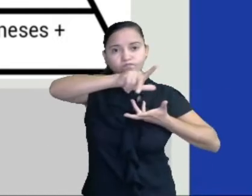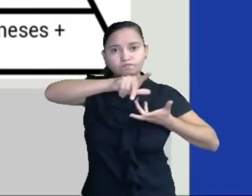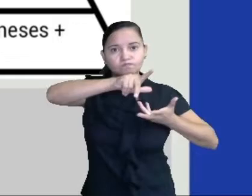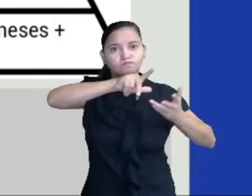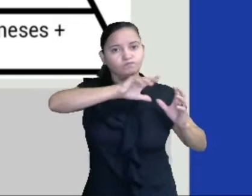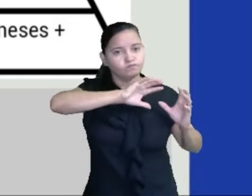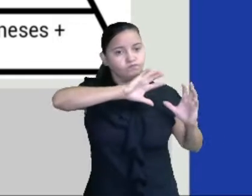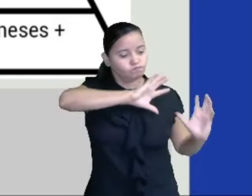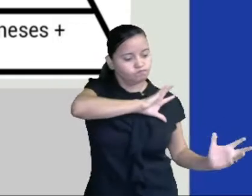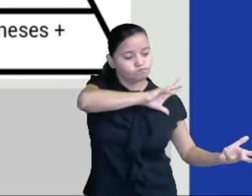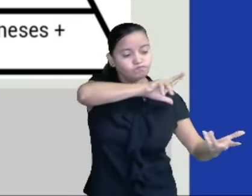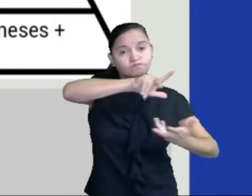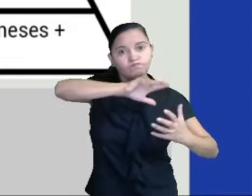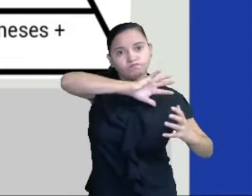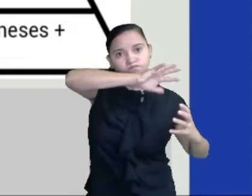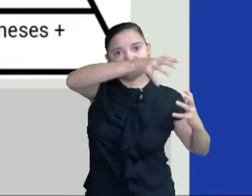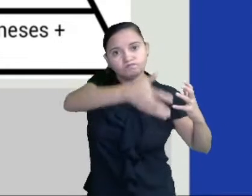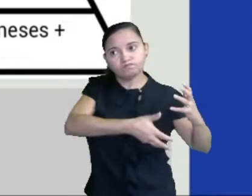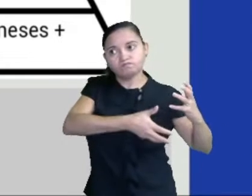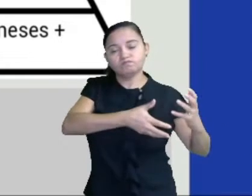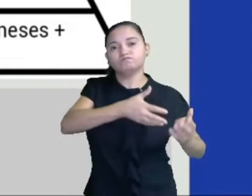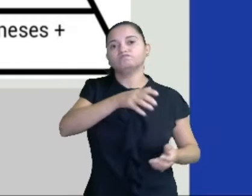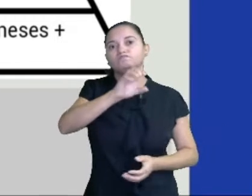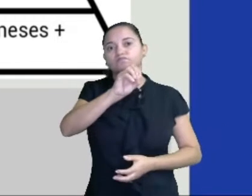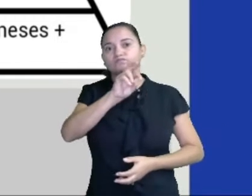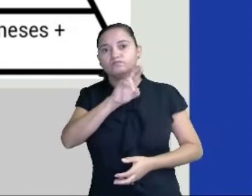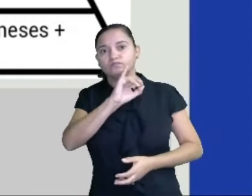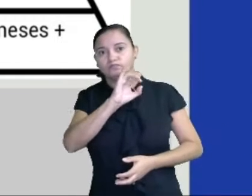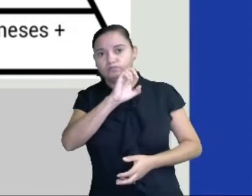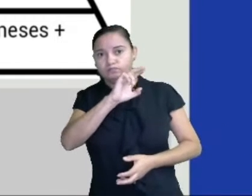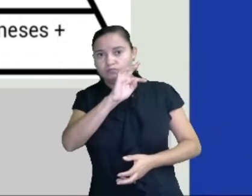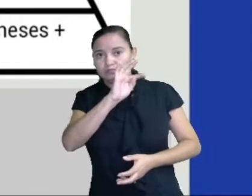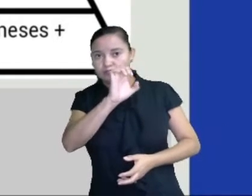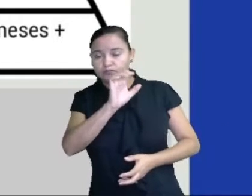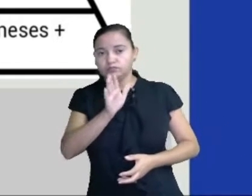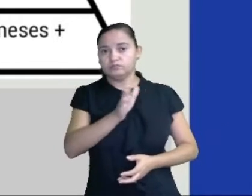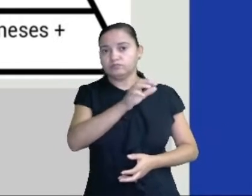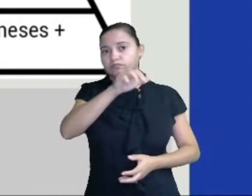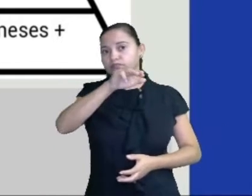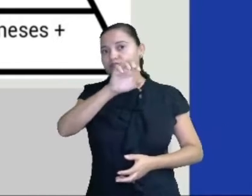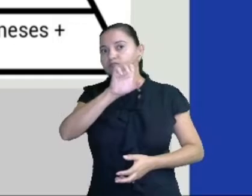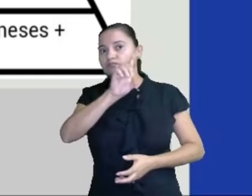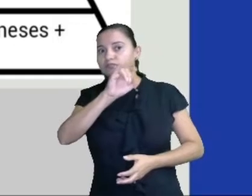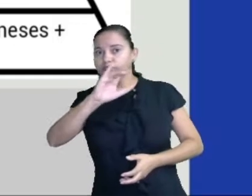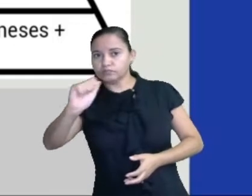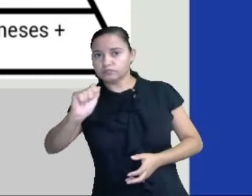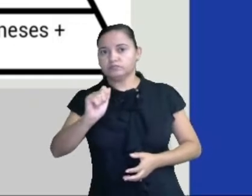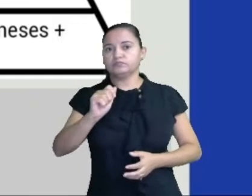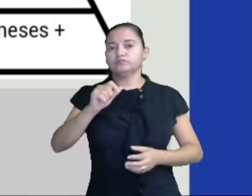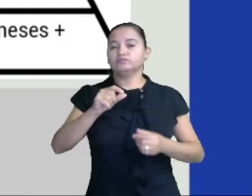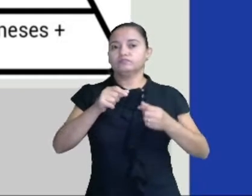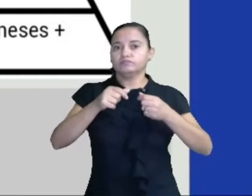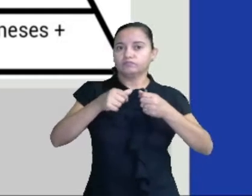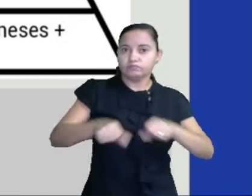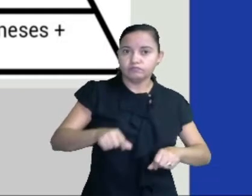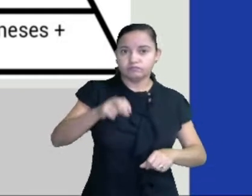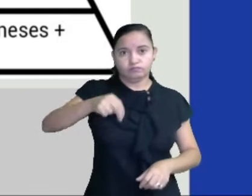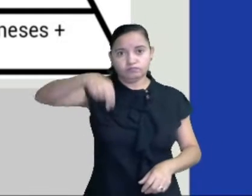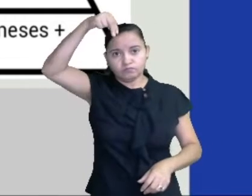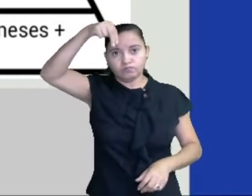dizer, é o termo que utilizamos para distinguir, ou seja, diferenciar o